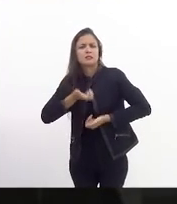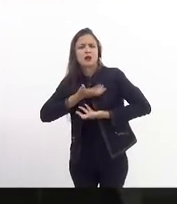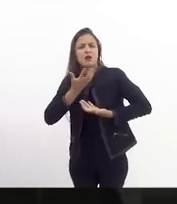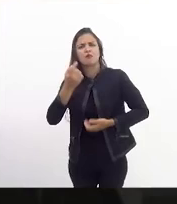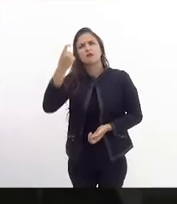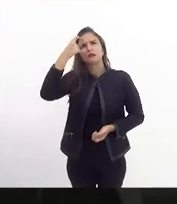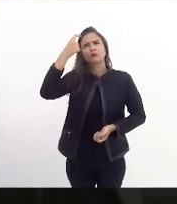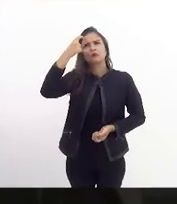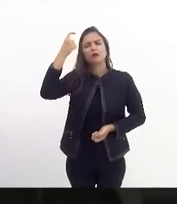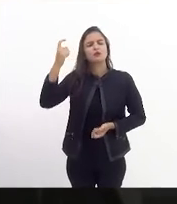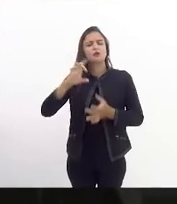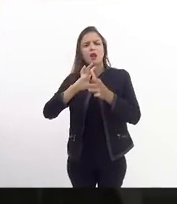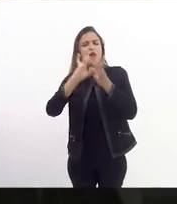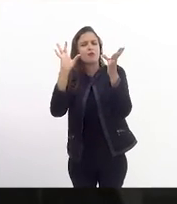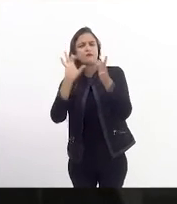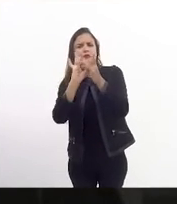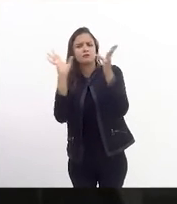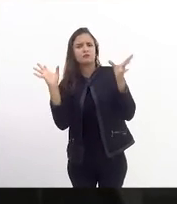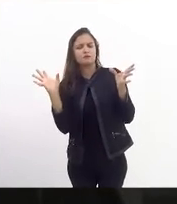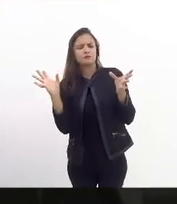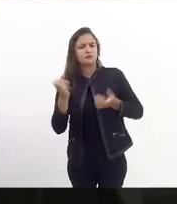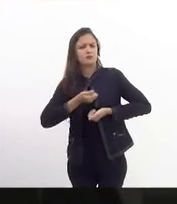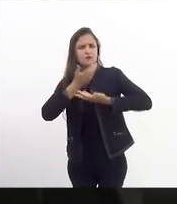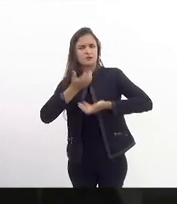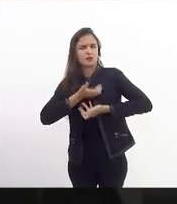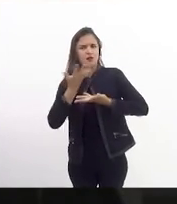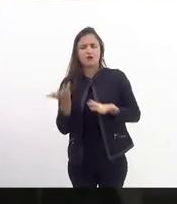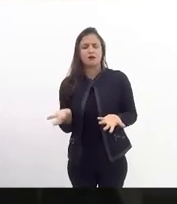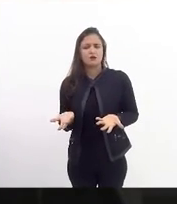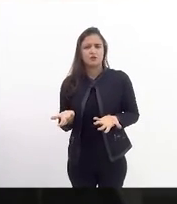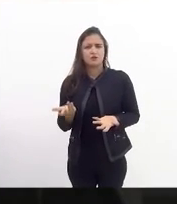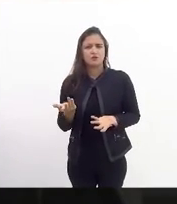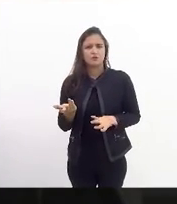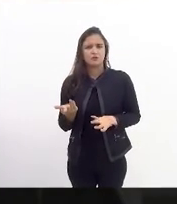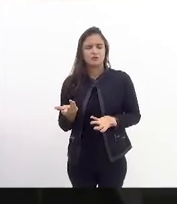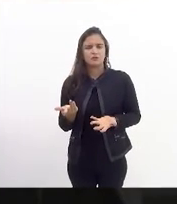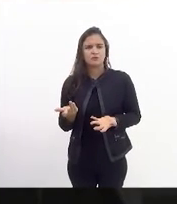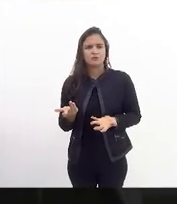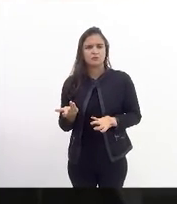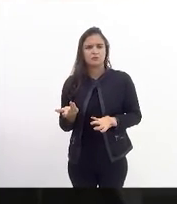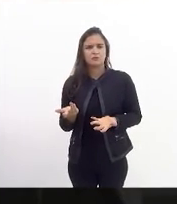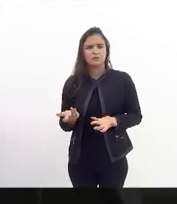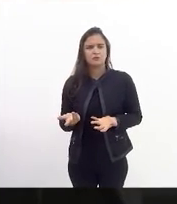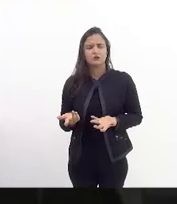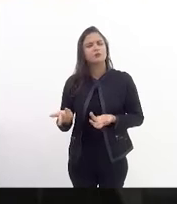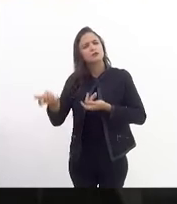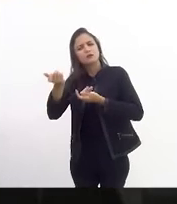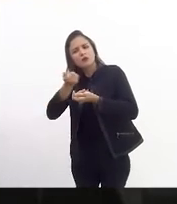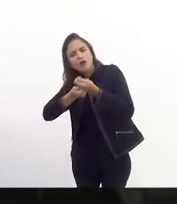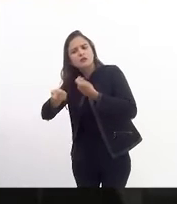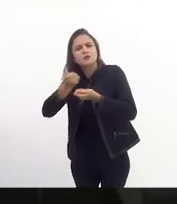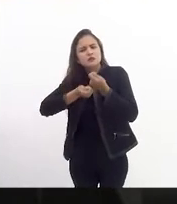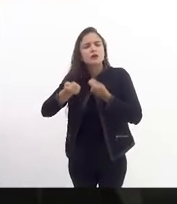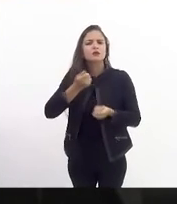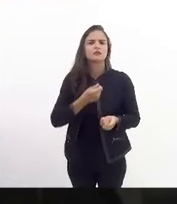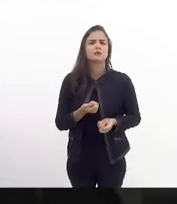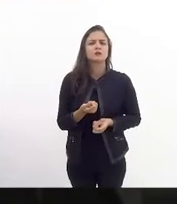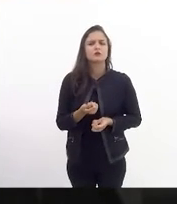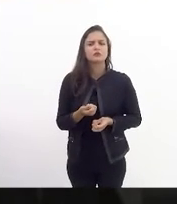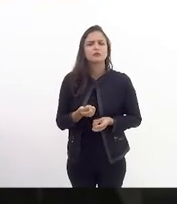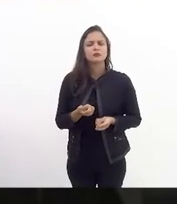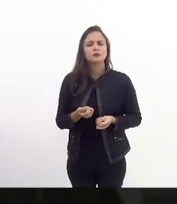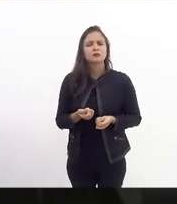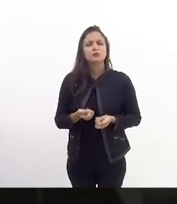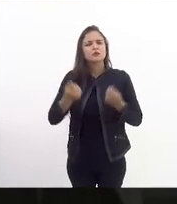pensamento, tem que, a capacidade de ter mesa de negociação, tem que